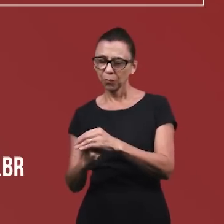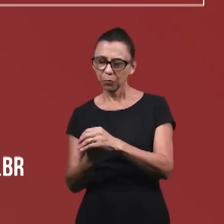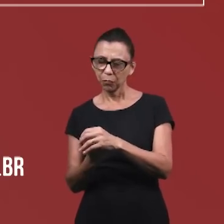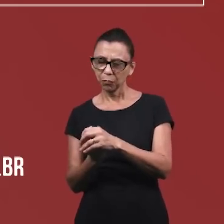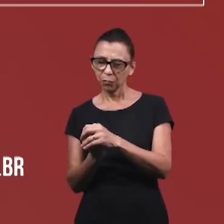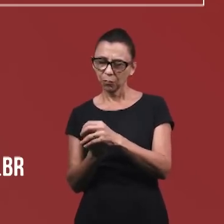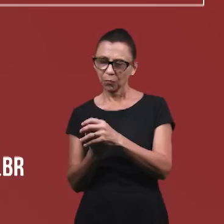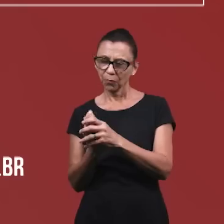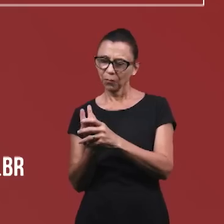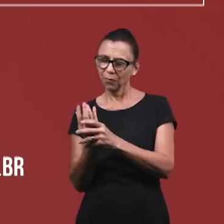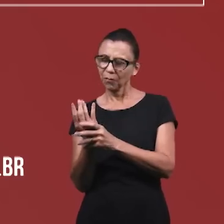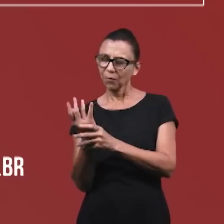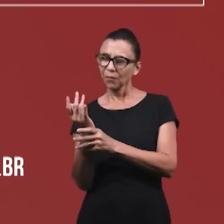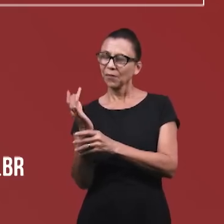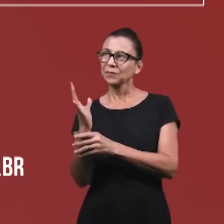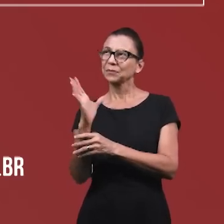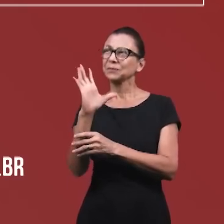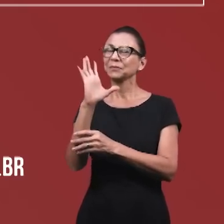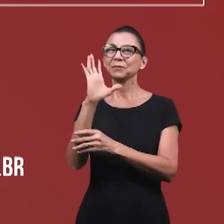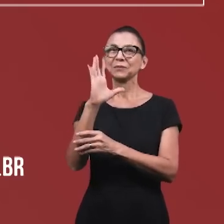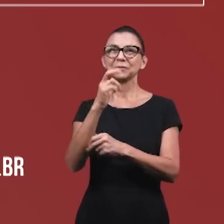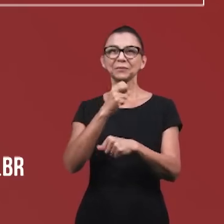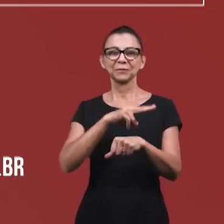em teu